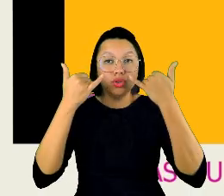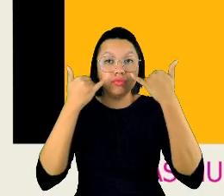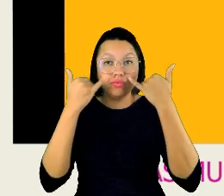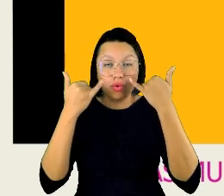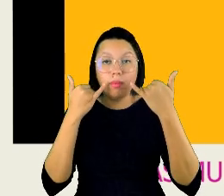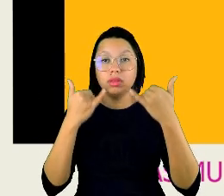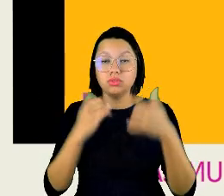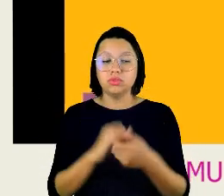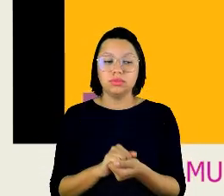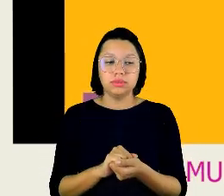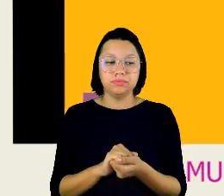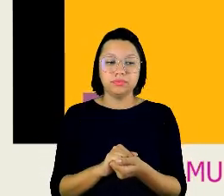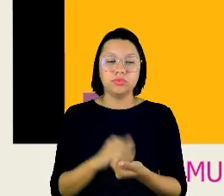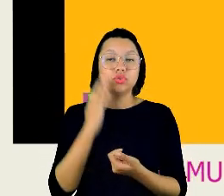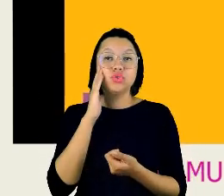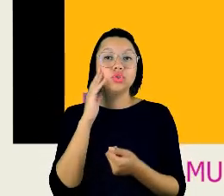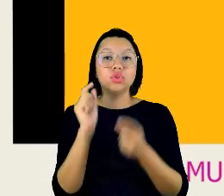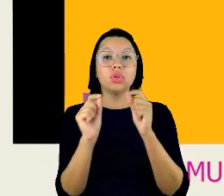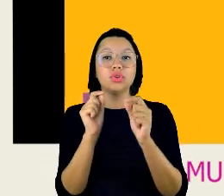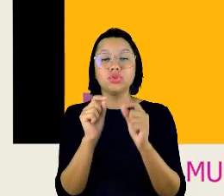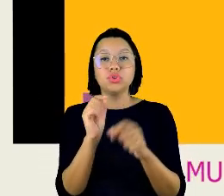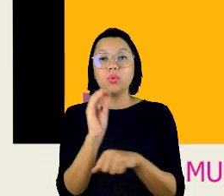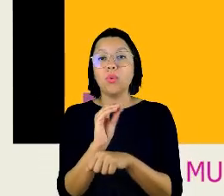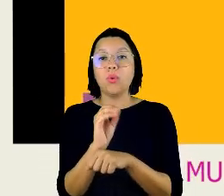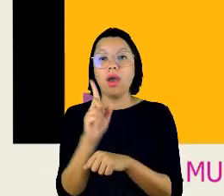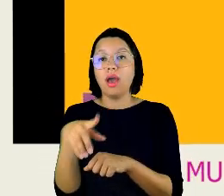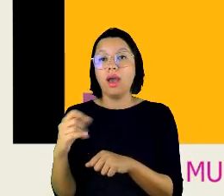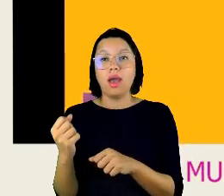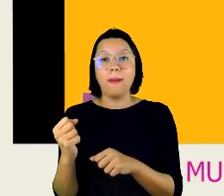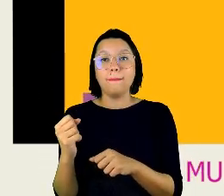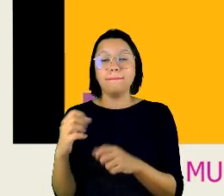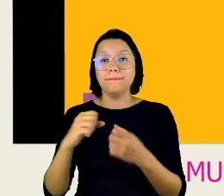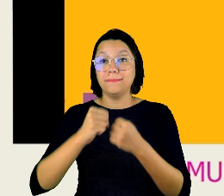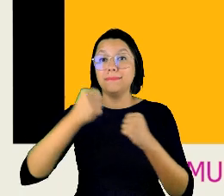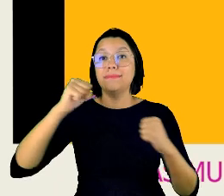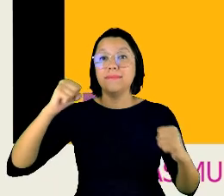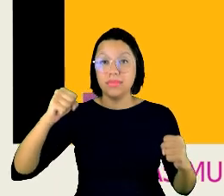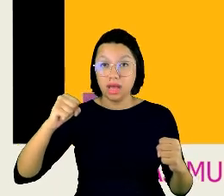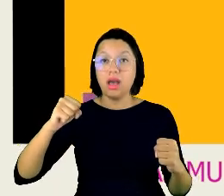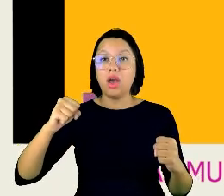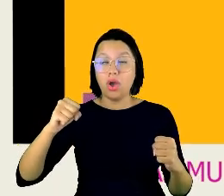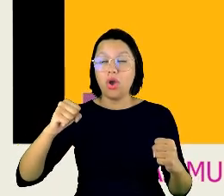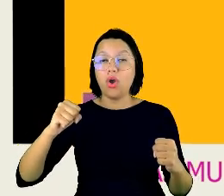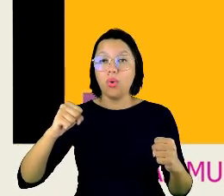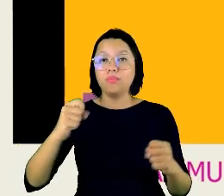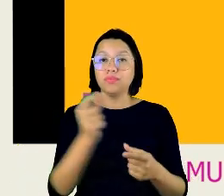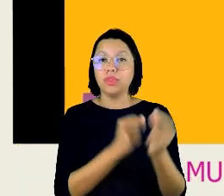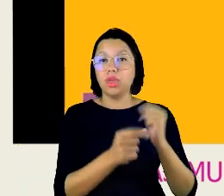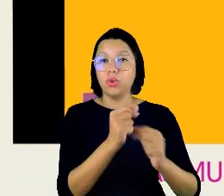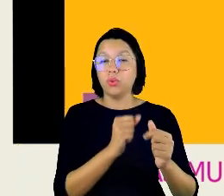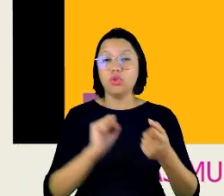e diagnósticos, a gente entende que o cuidado é o maior subsídio da economia, ele é maior que